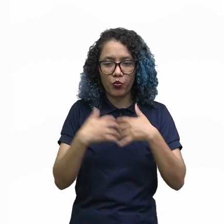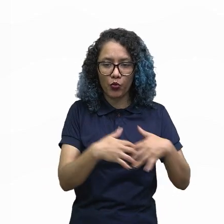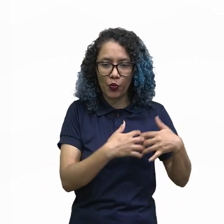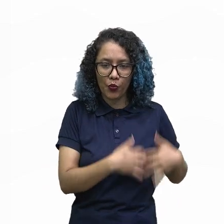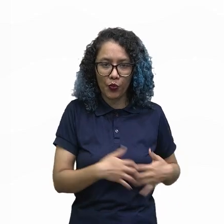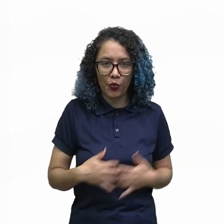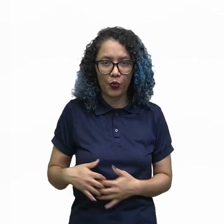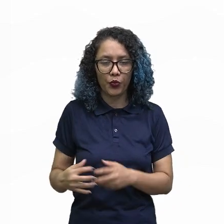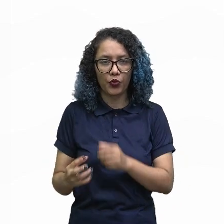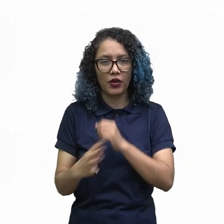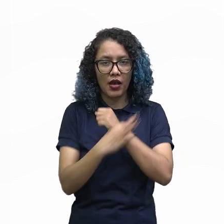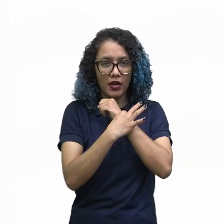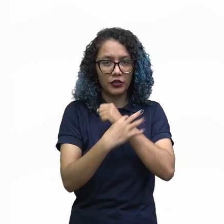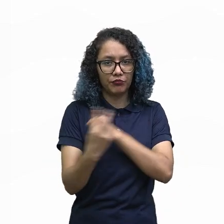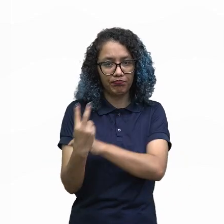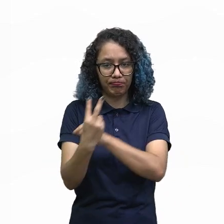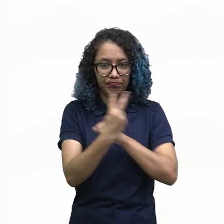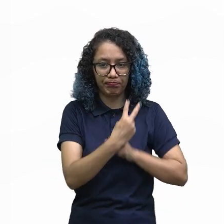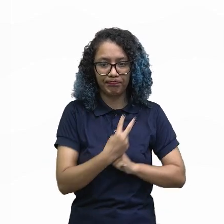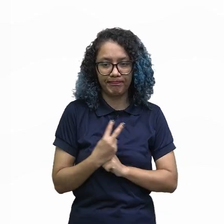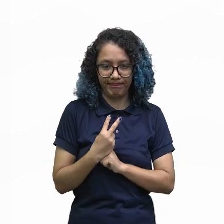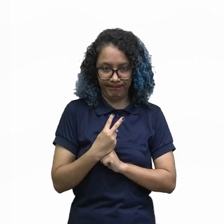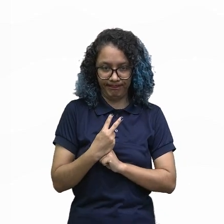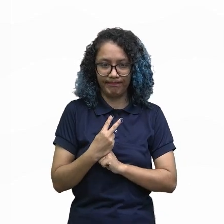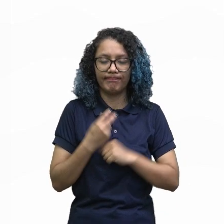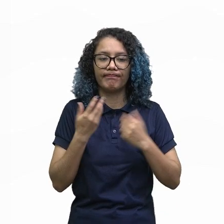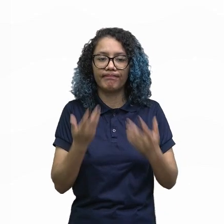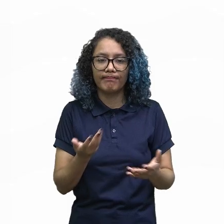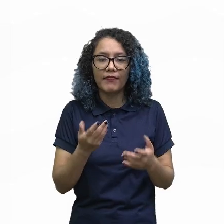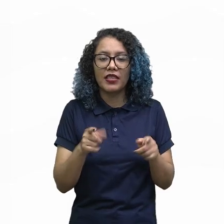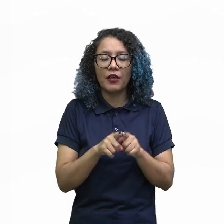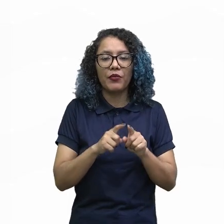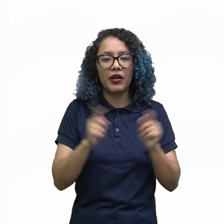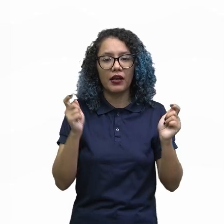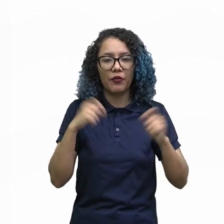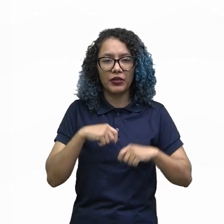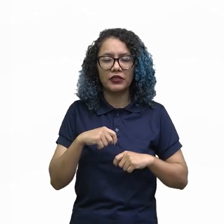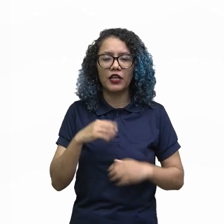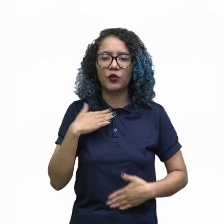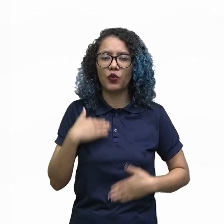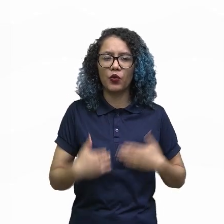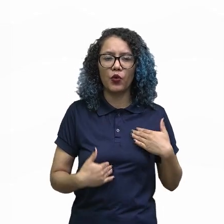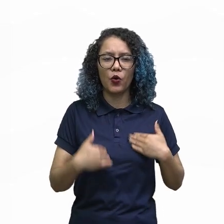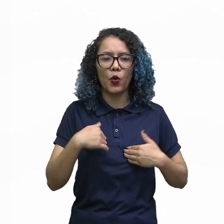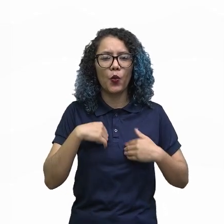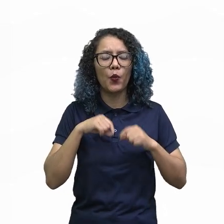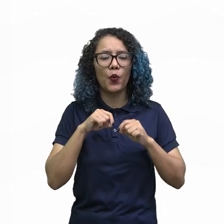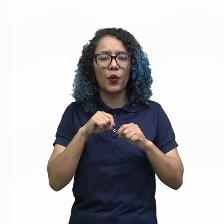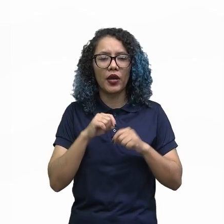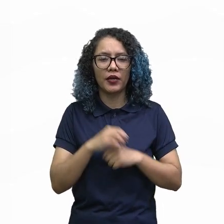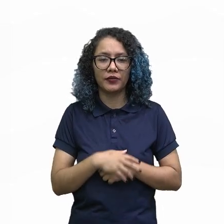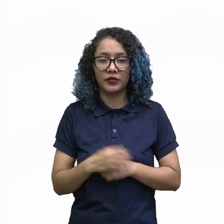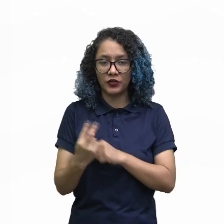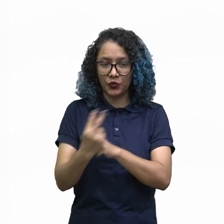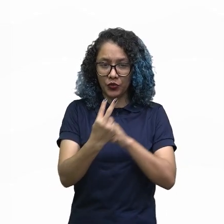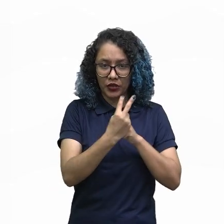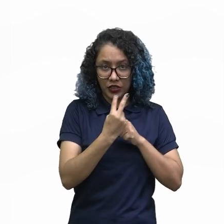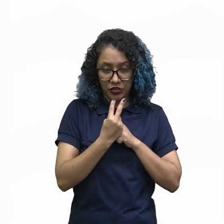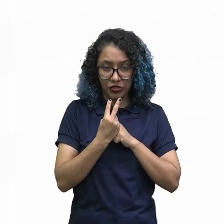a proteção do nosso corpo. E aí, né, tem a capacidade do nosso organismo de nos